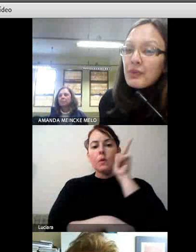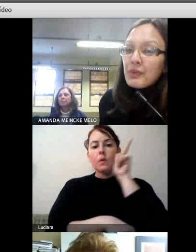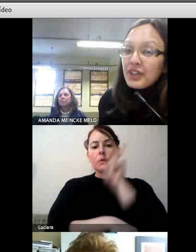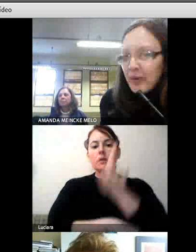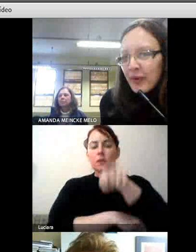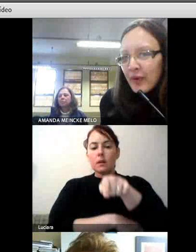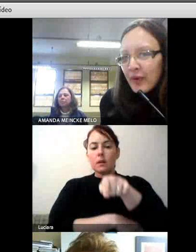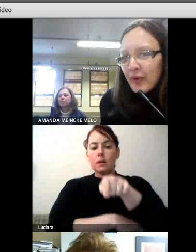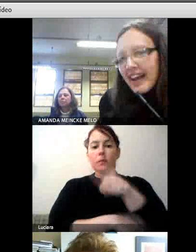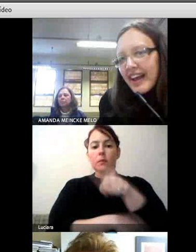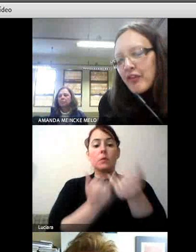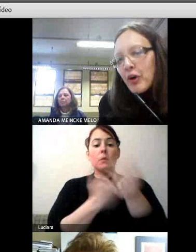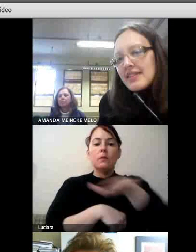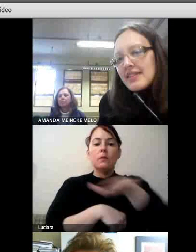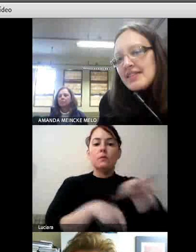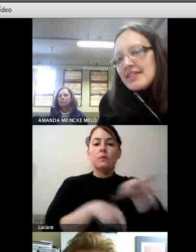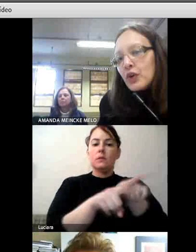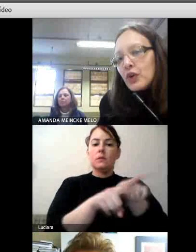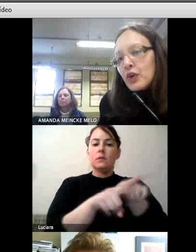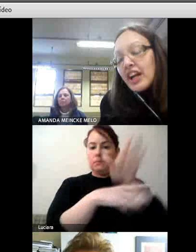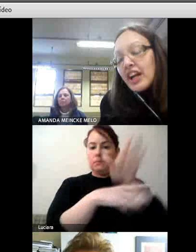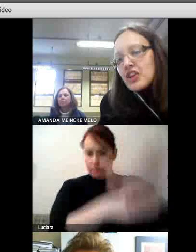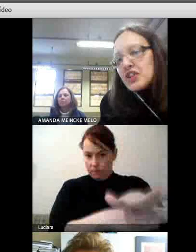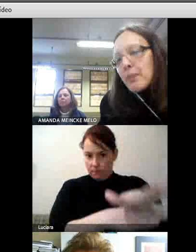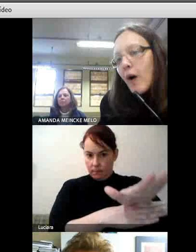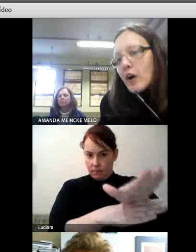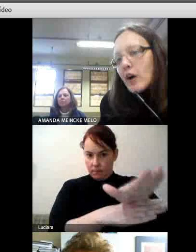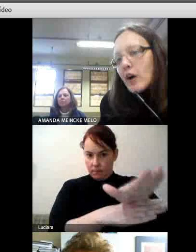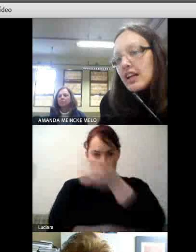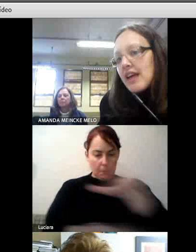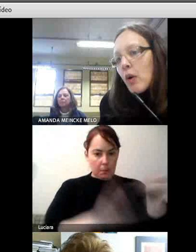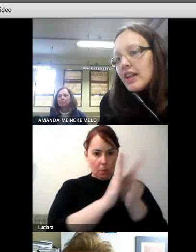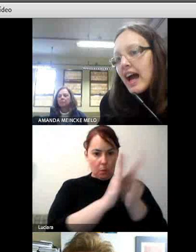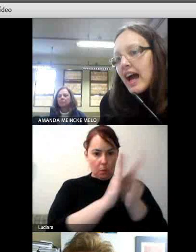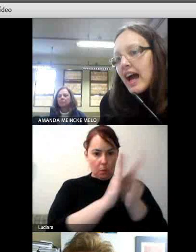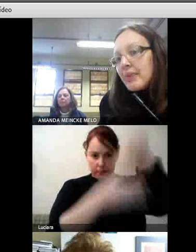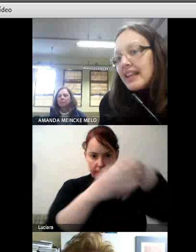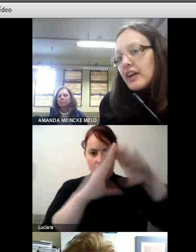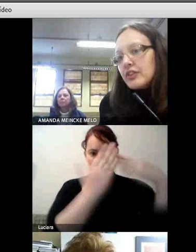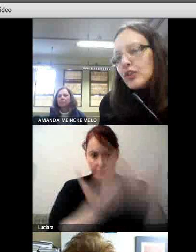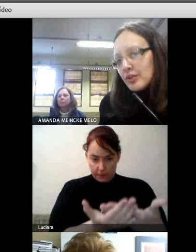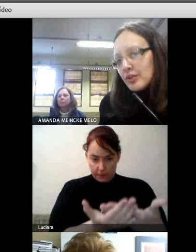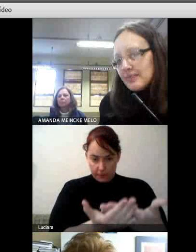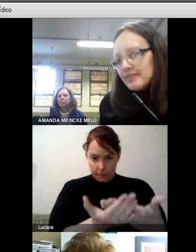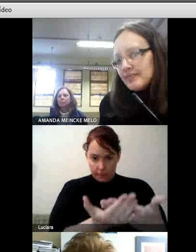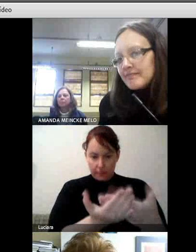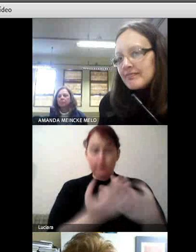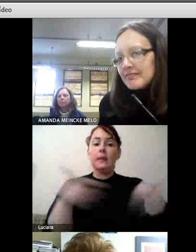mesmo tempo, eu fico pensando como que a gente pode lançar um olhar para dentro.